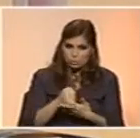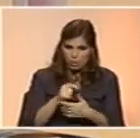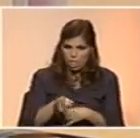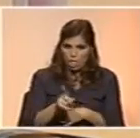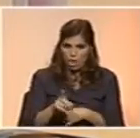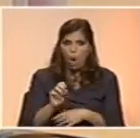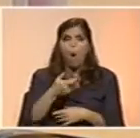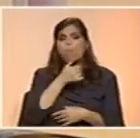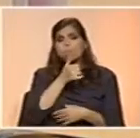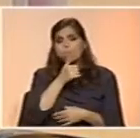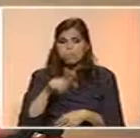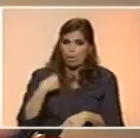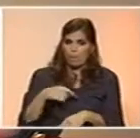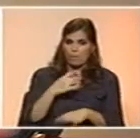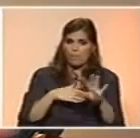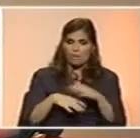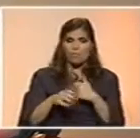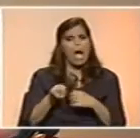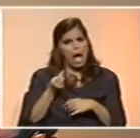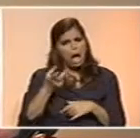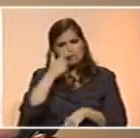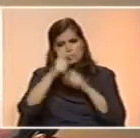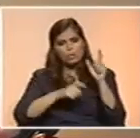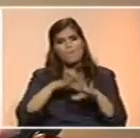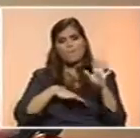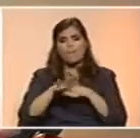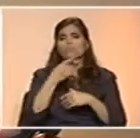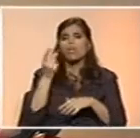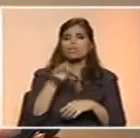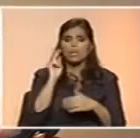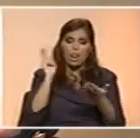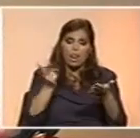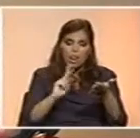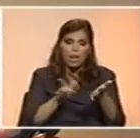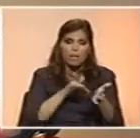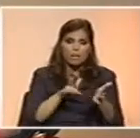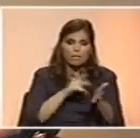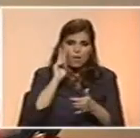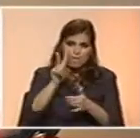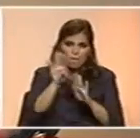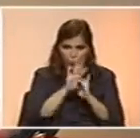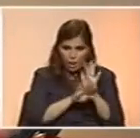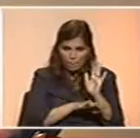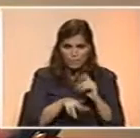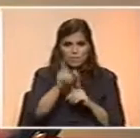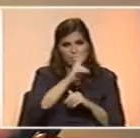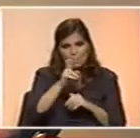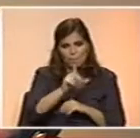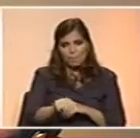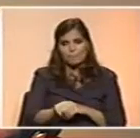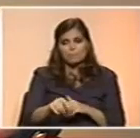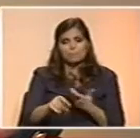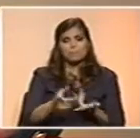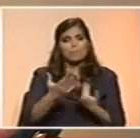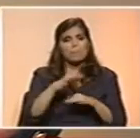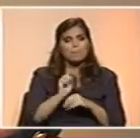isso sozinhas? Há muitas pessoas que fazem sozinhas, leem livros... Vêm programas, mas